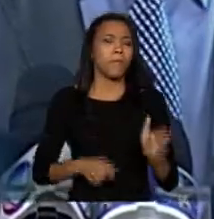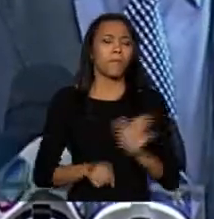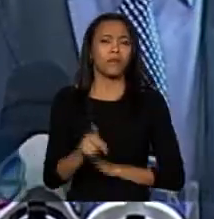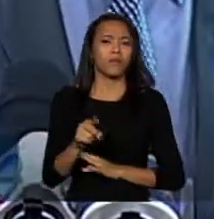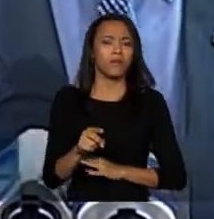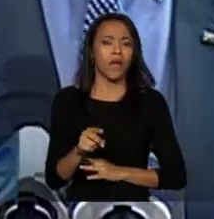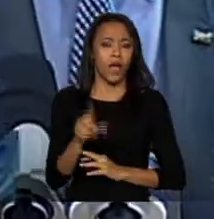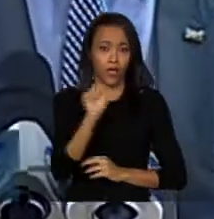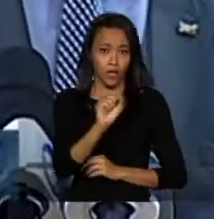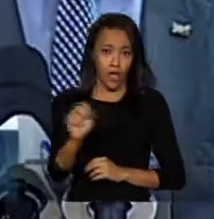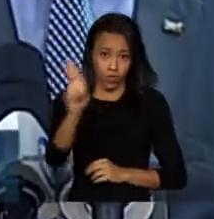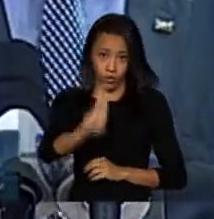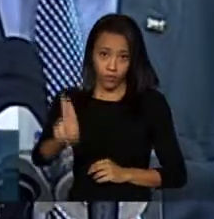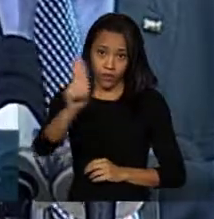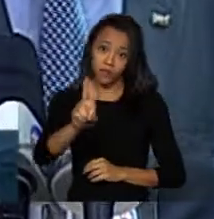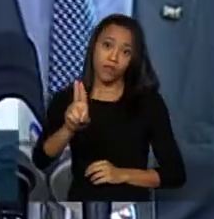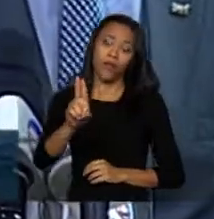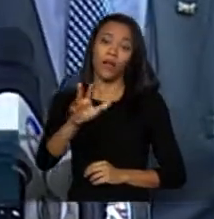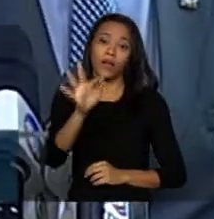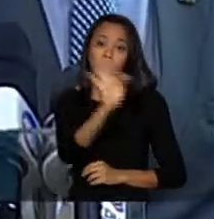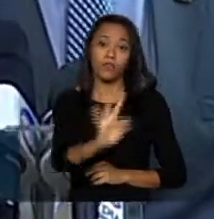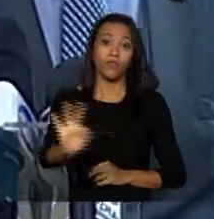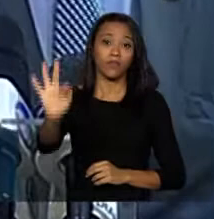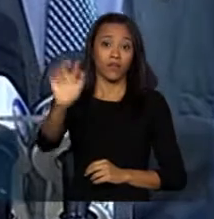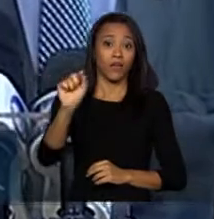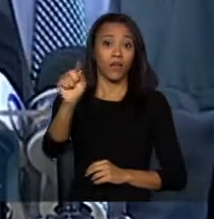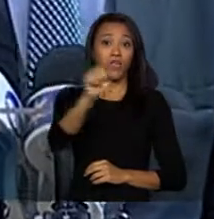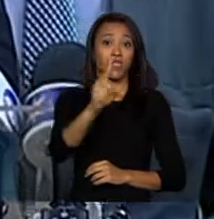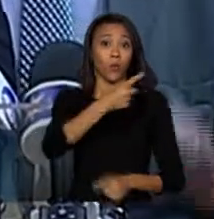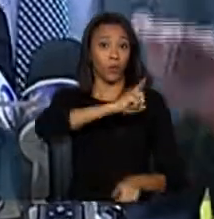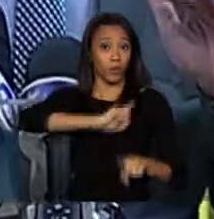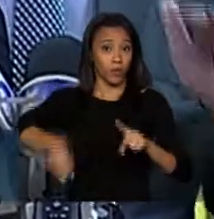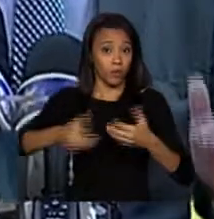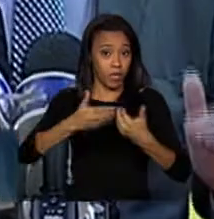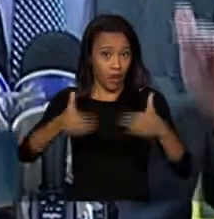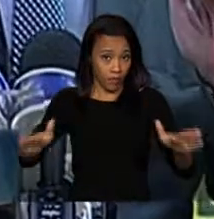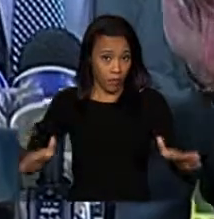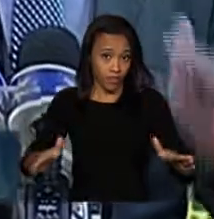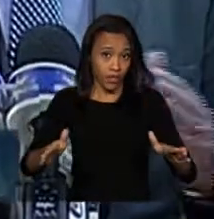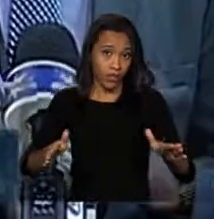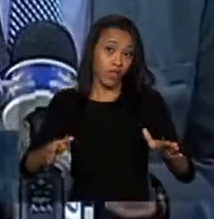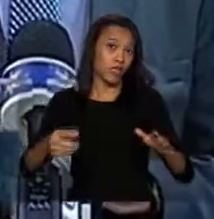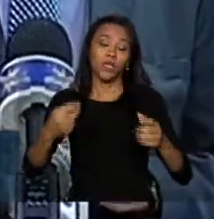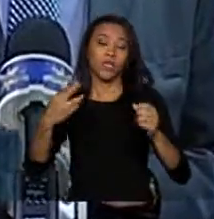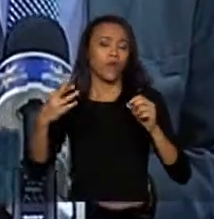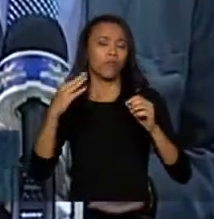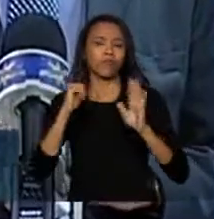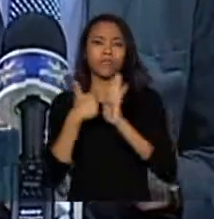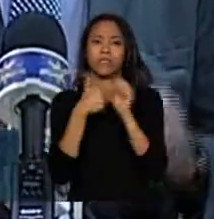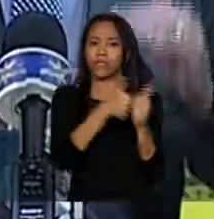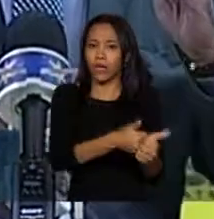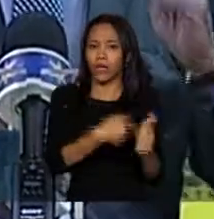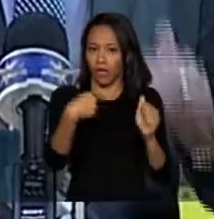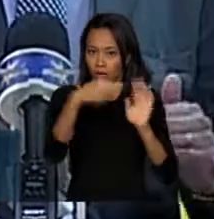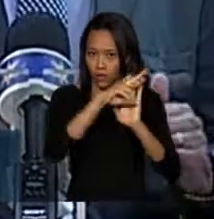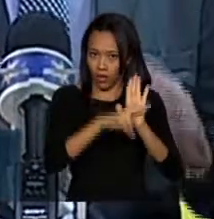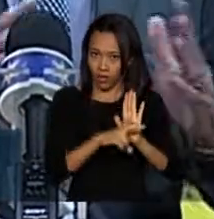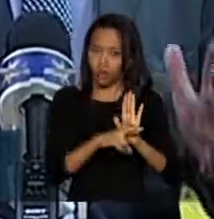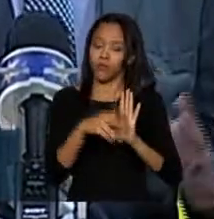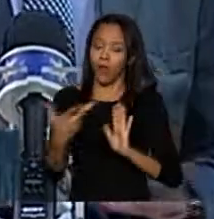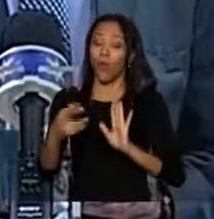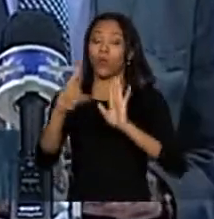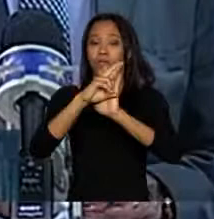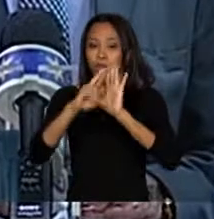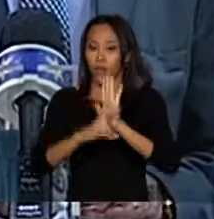As instituições privadas por hora estão impedidas de abrir novas vagas de medicina fora dessa... O critério para novas vagas de medicina hoje são esses critérios